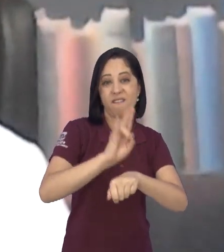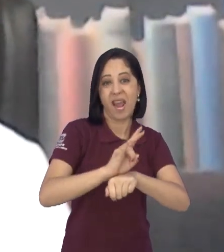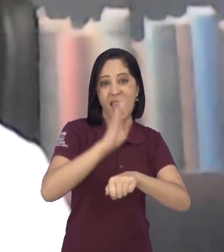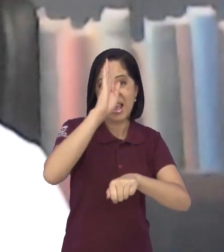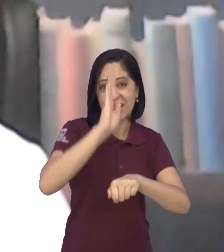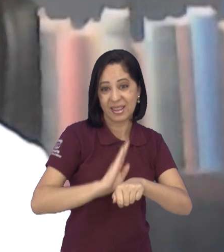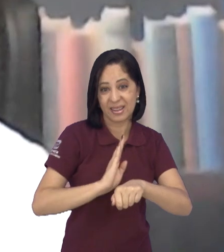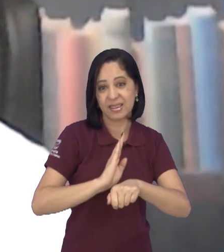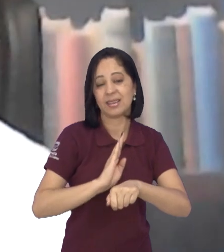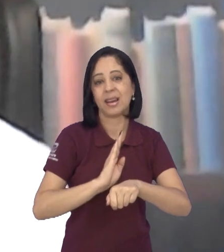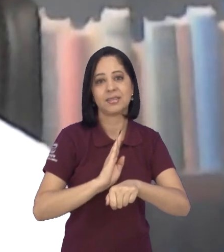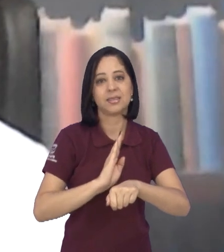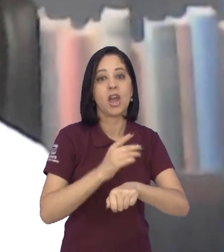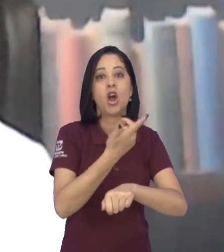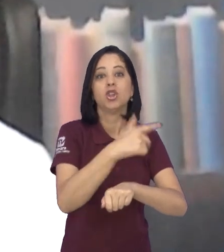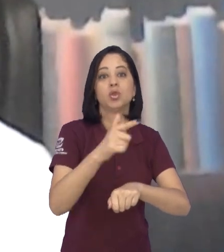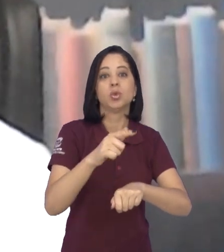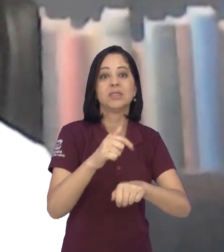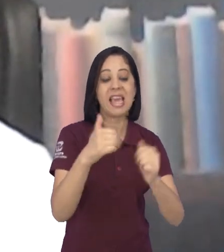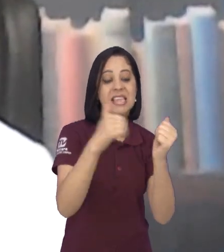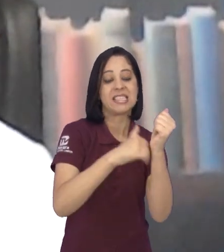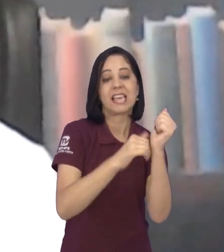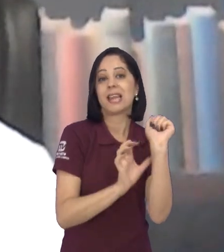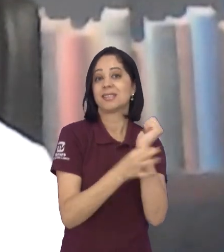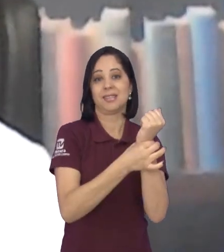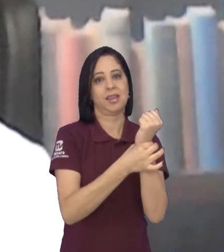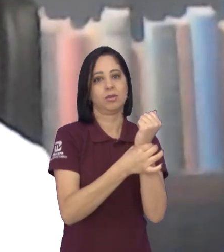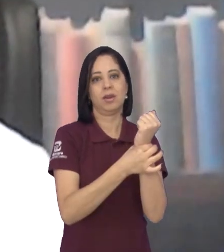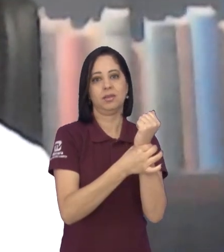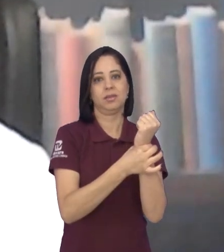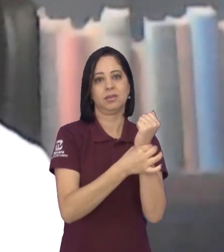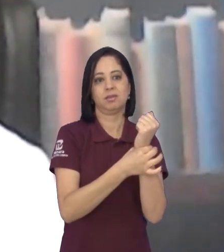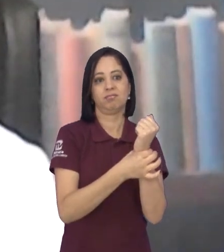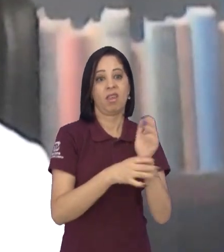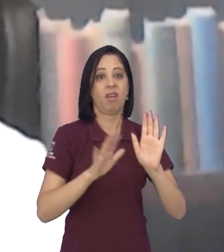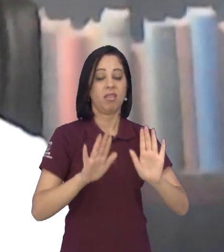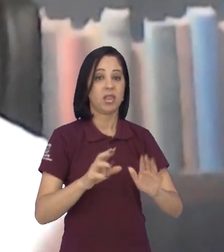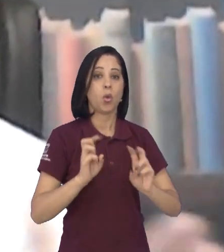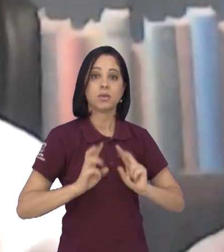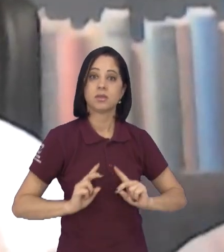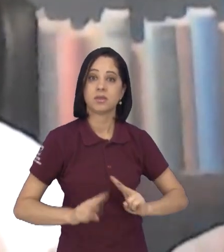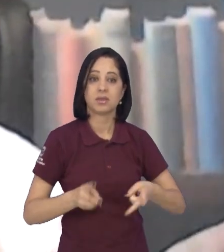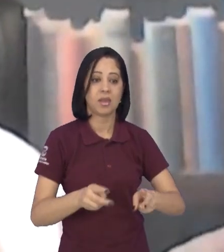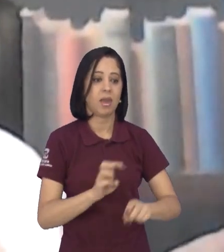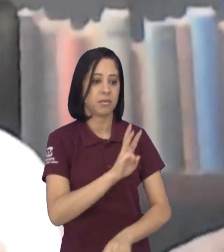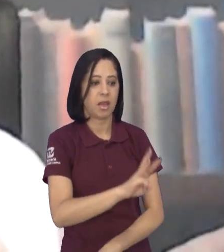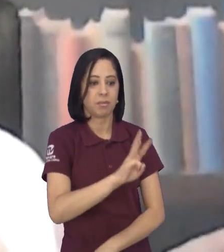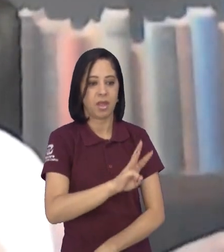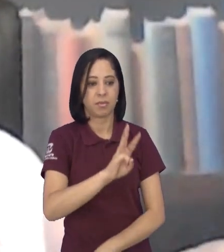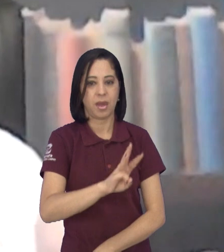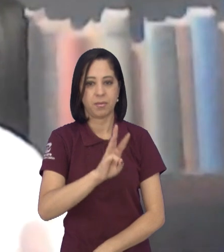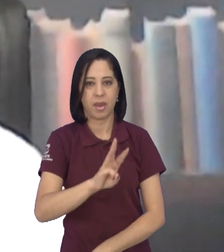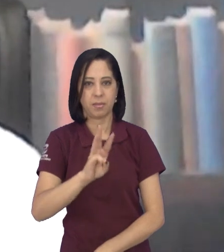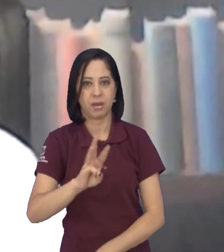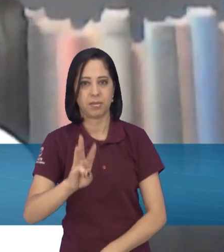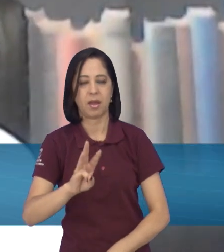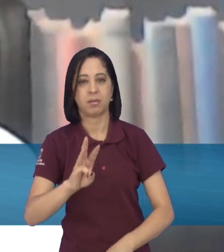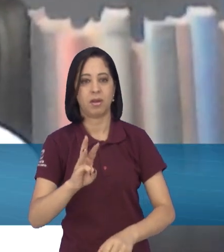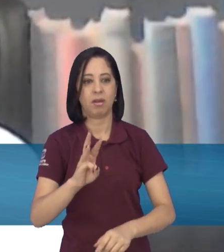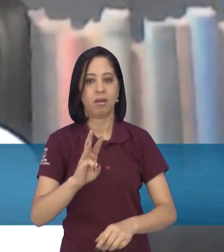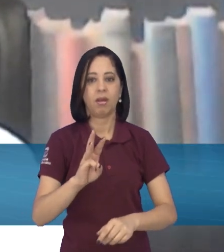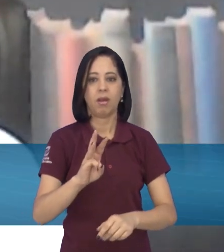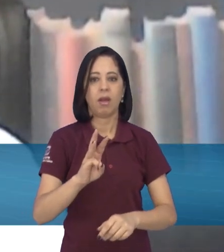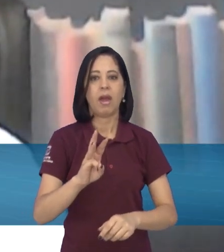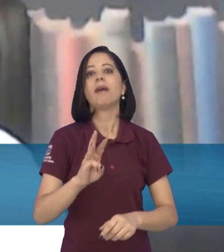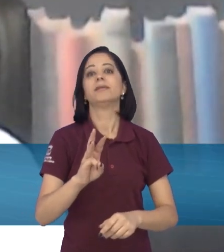garantia de criptografia. Então significa que todo e qualquer site que nós entramos quando navegamos no Wi-Fi grátis,